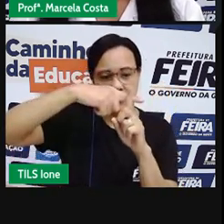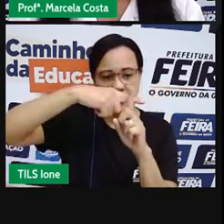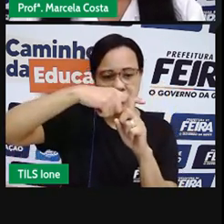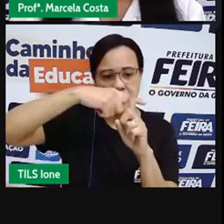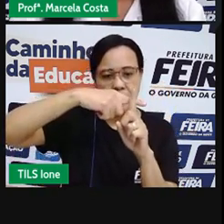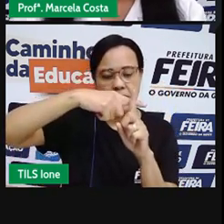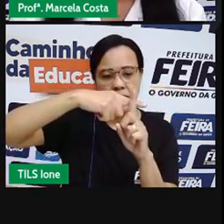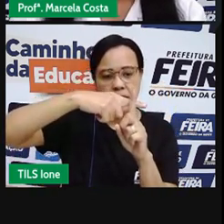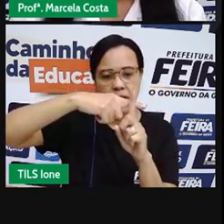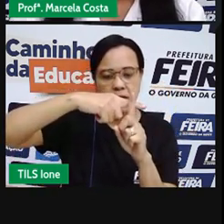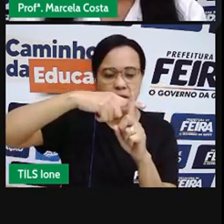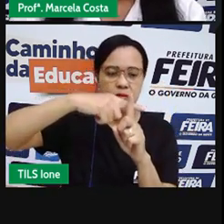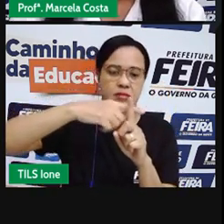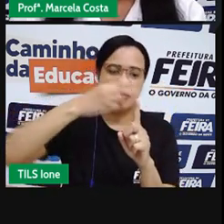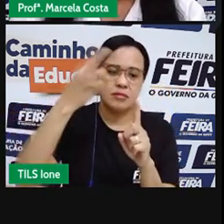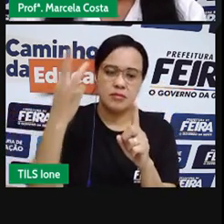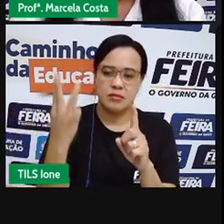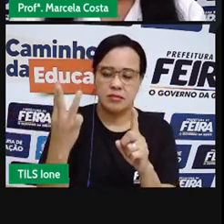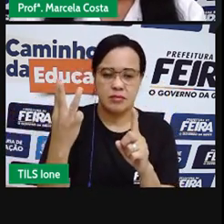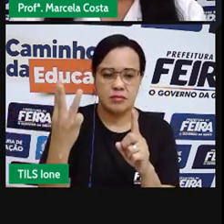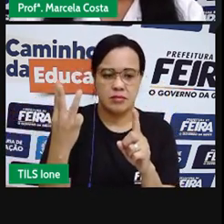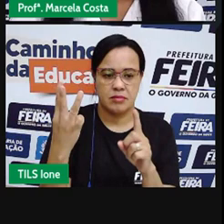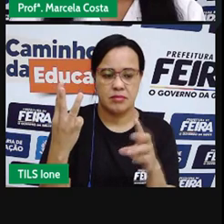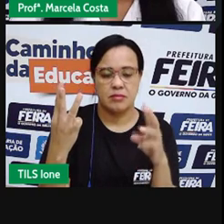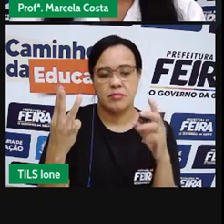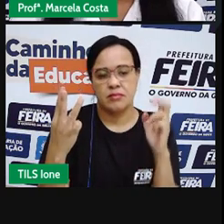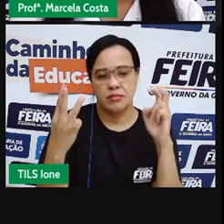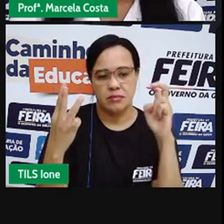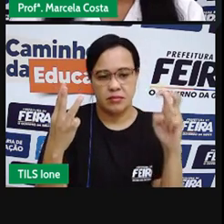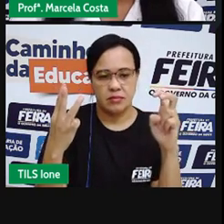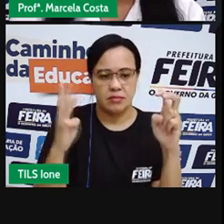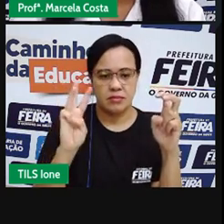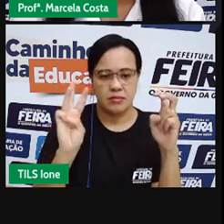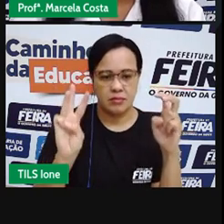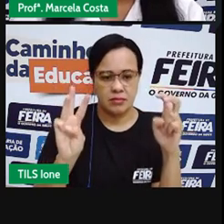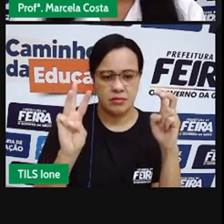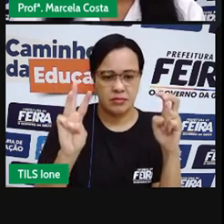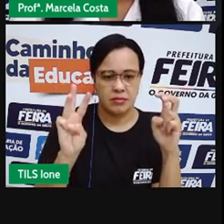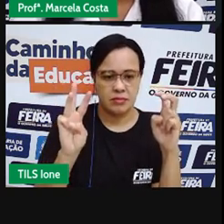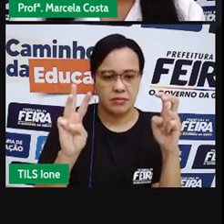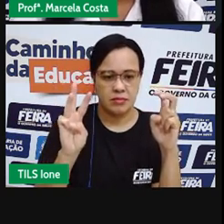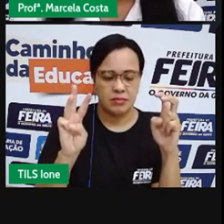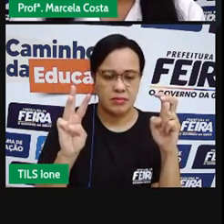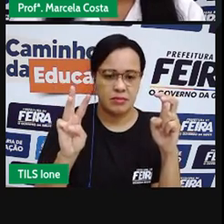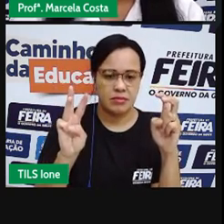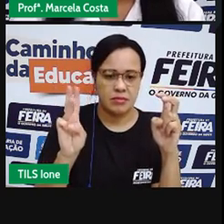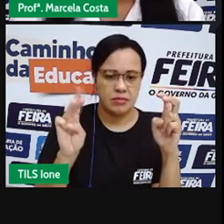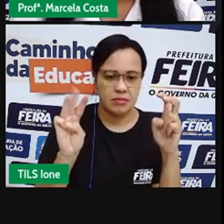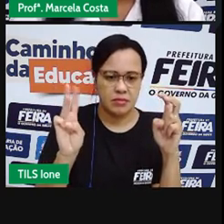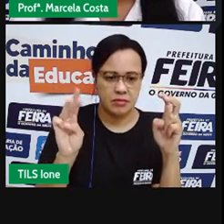Olha o numeral 3, representando aqui essa quantidade de ovos.